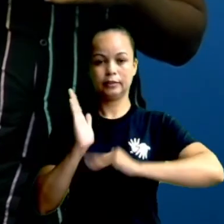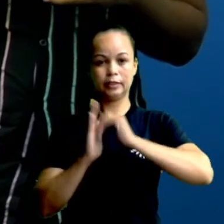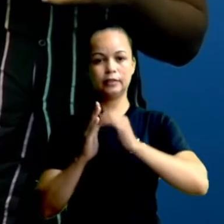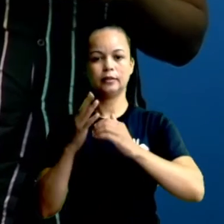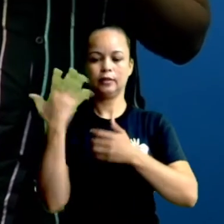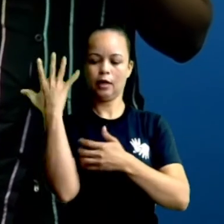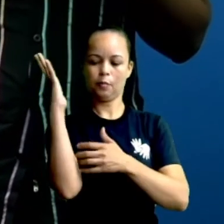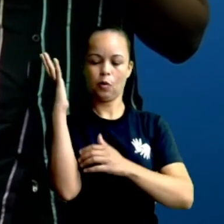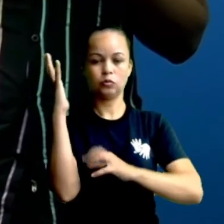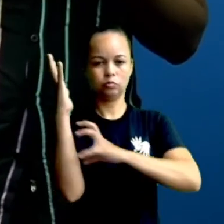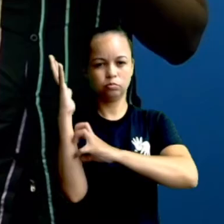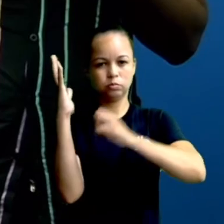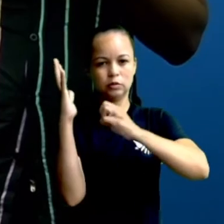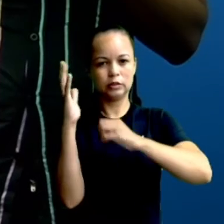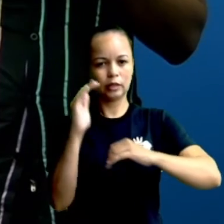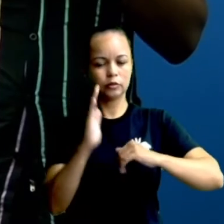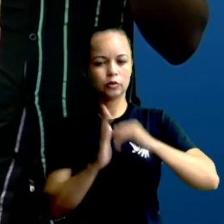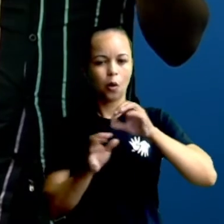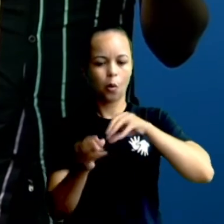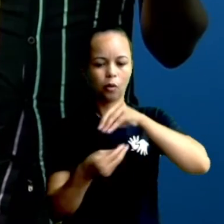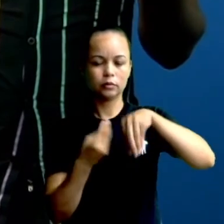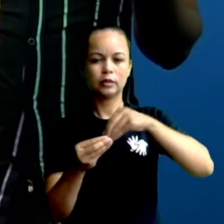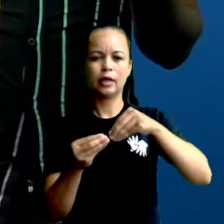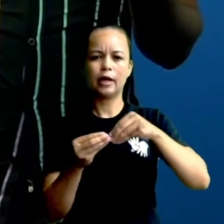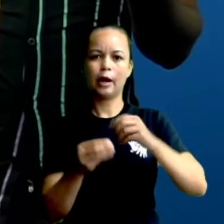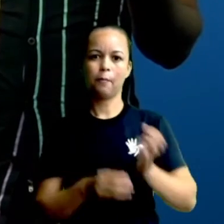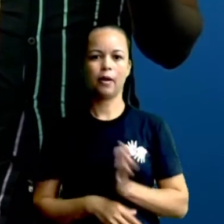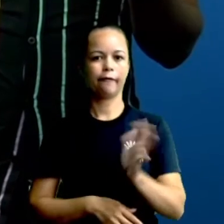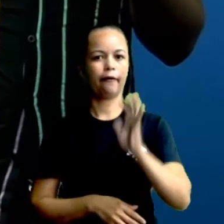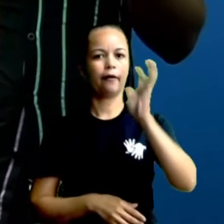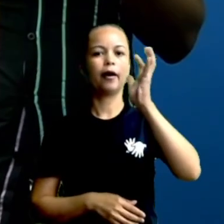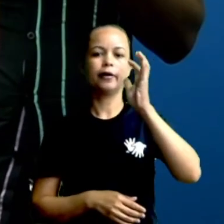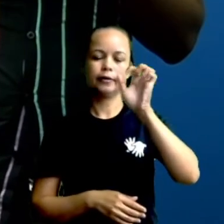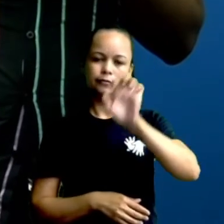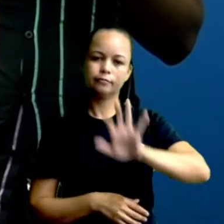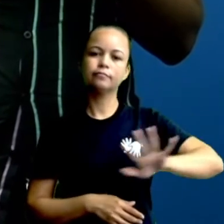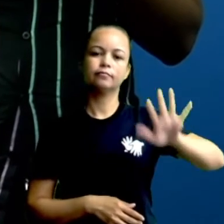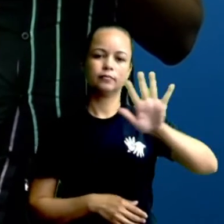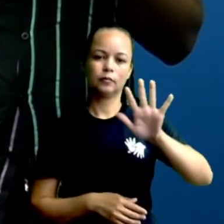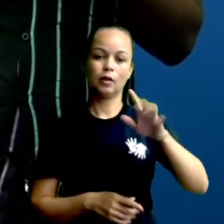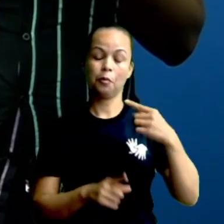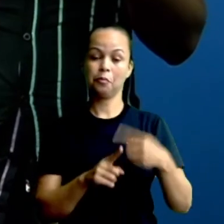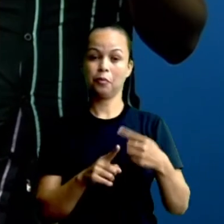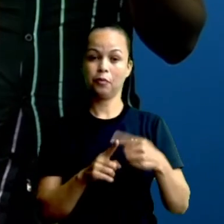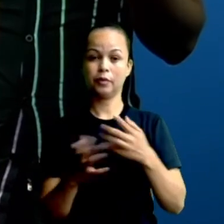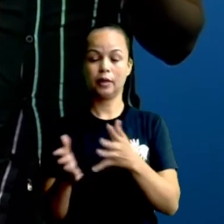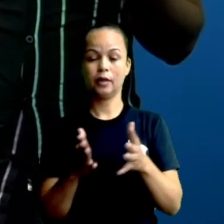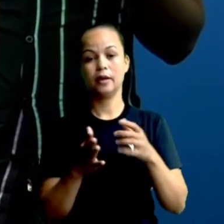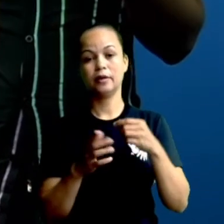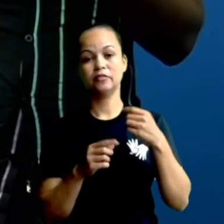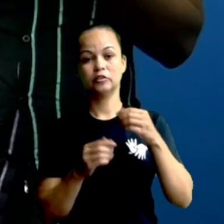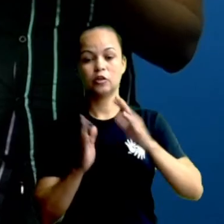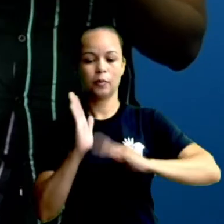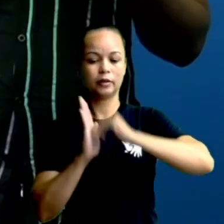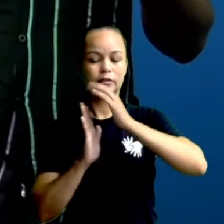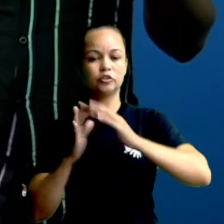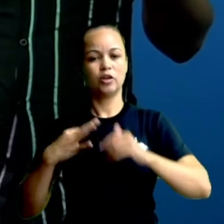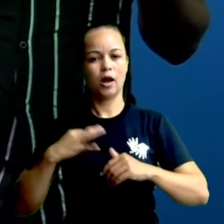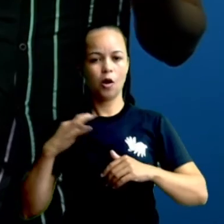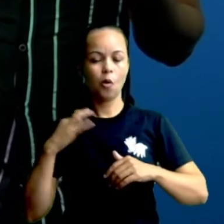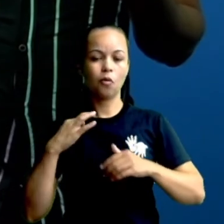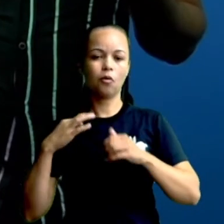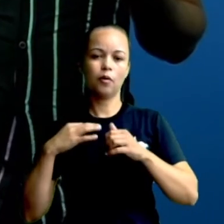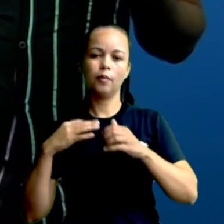partir do pau-brasil era extremamente cara na Europa, exatamente porque servia para poder tingir essas roupas, e essas roupas